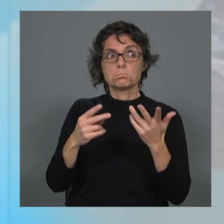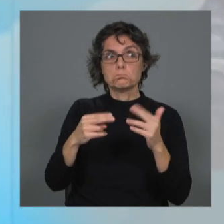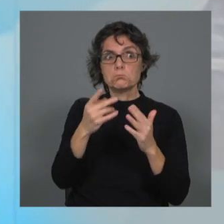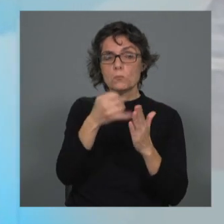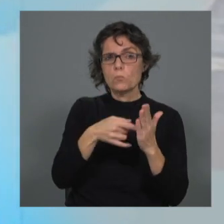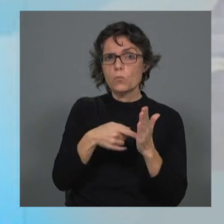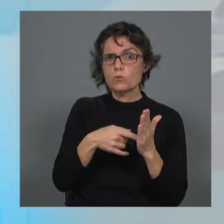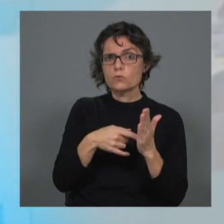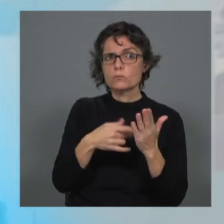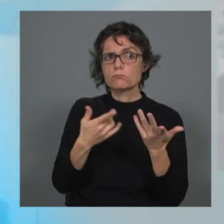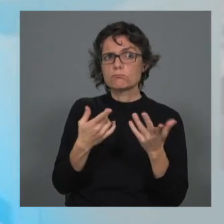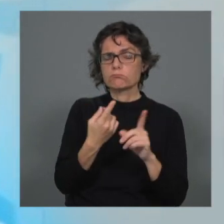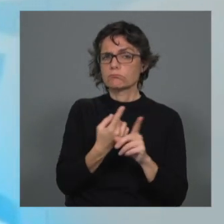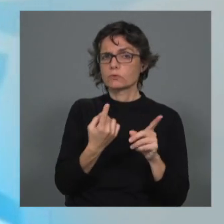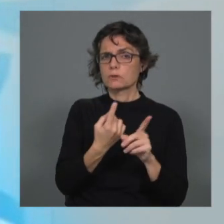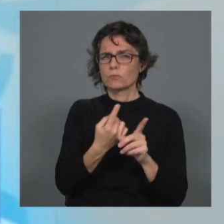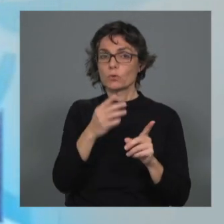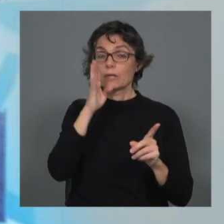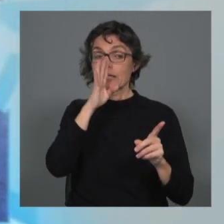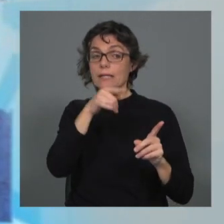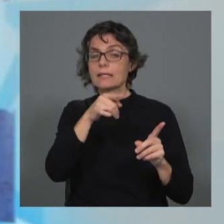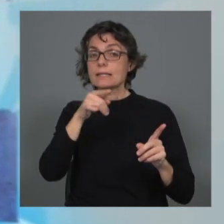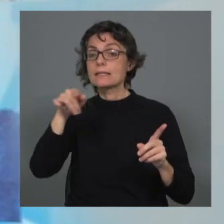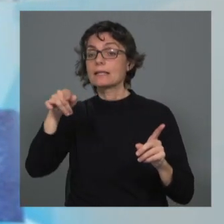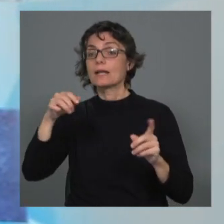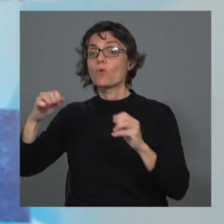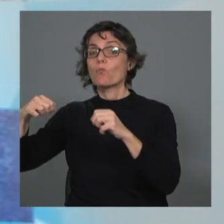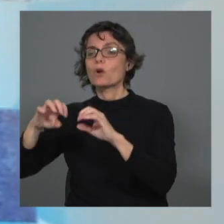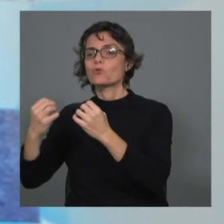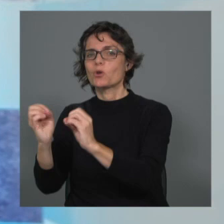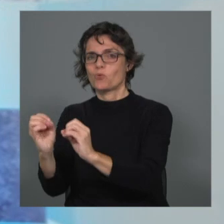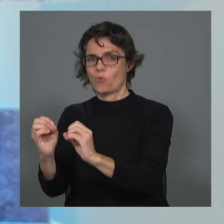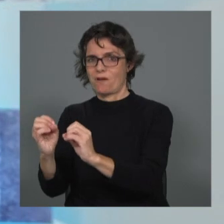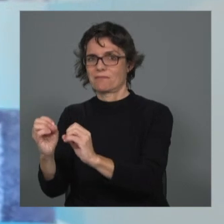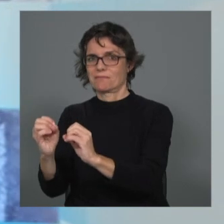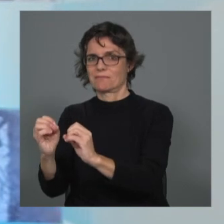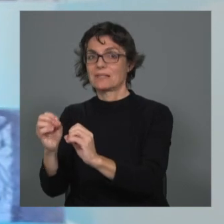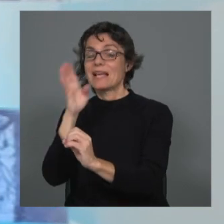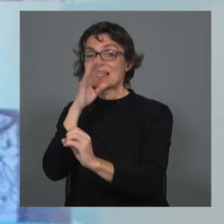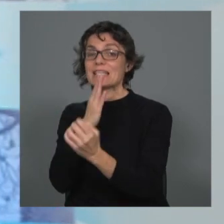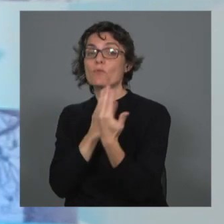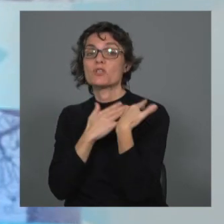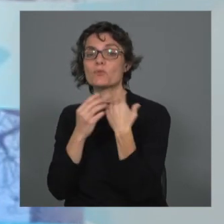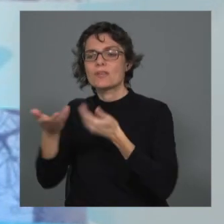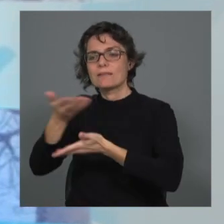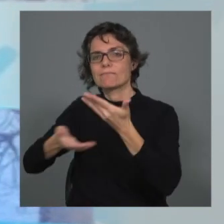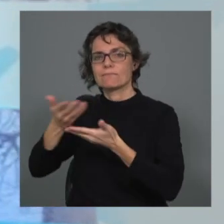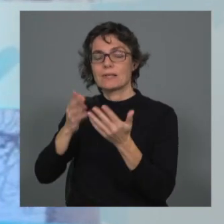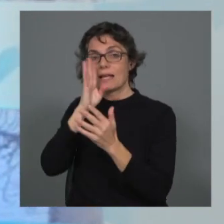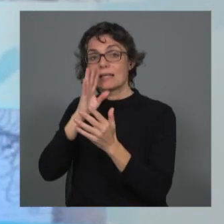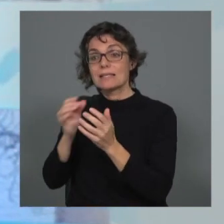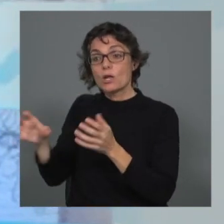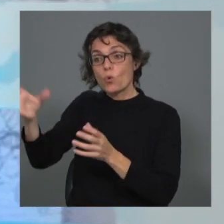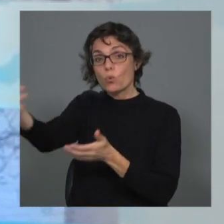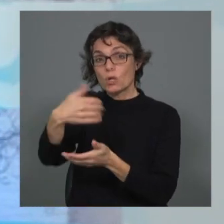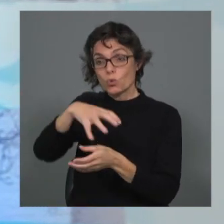um pacto social, se não houver uma partilha de responsabilidades e de recursos, chegaremos a uma situação explosiva.